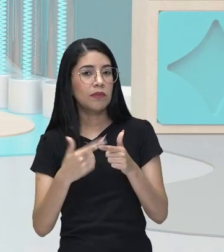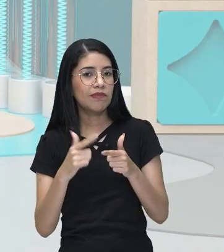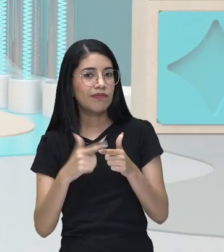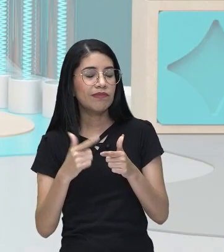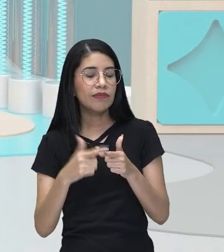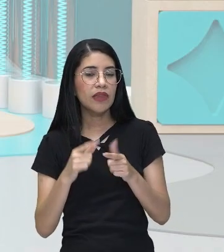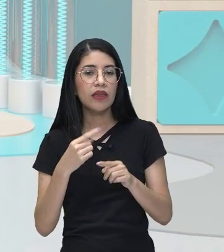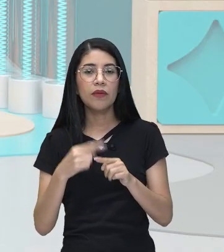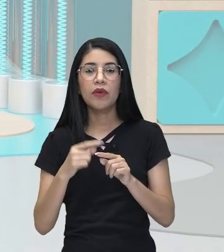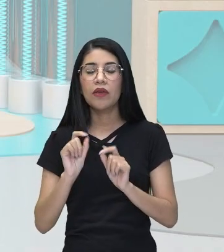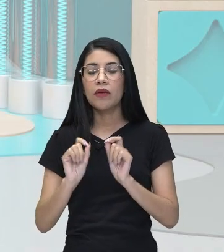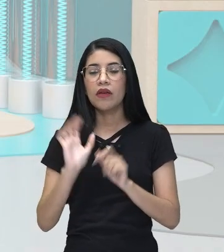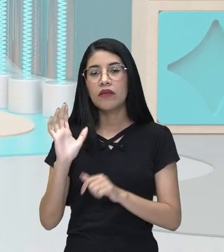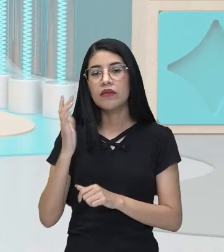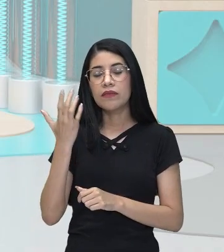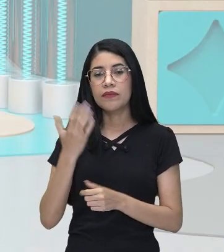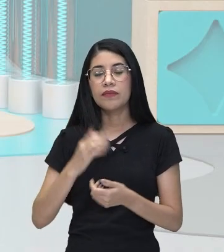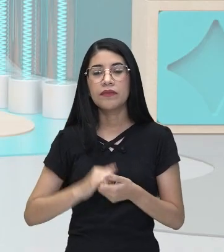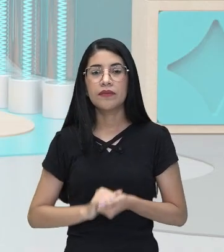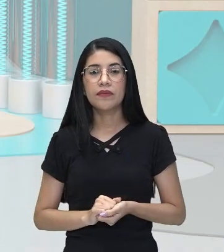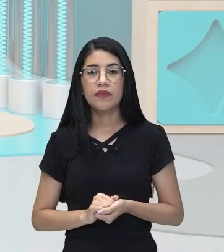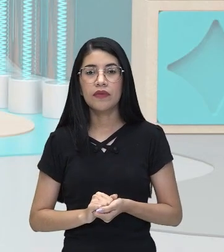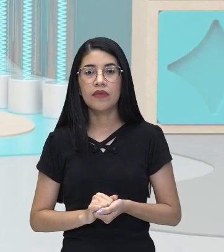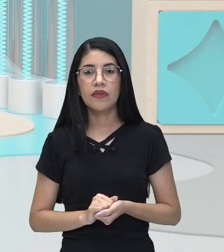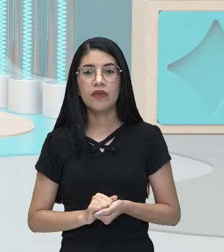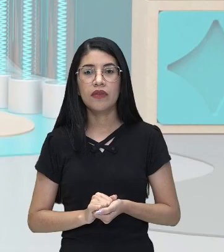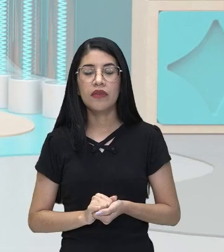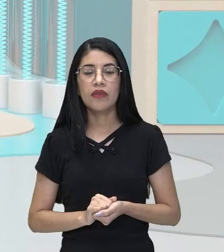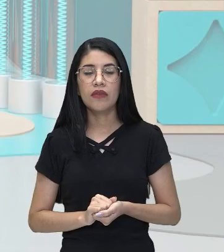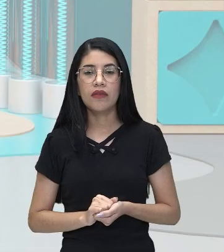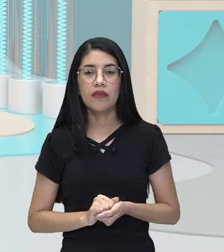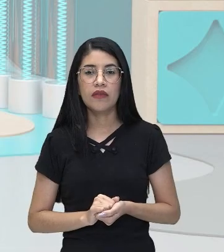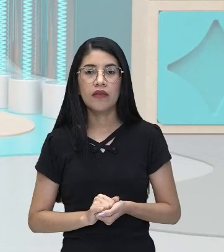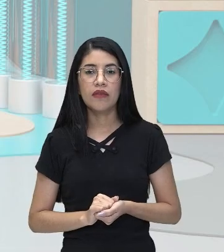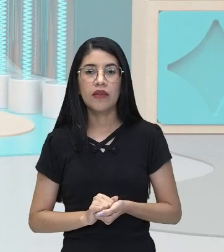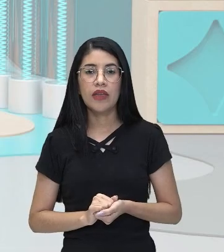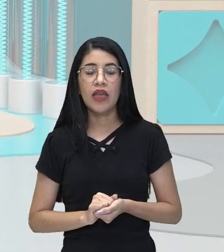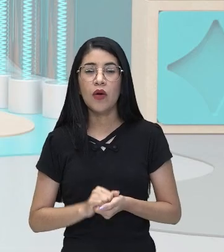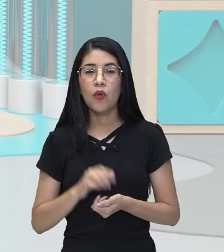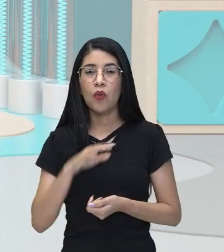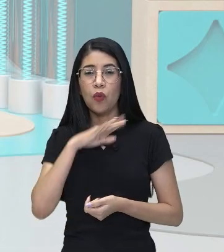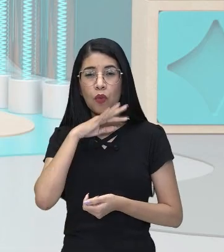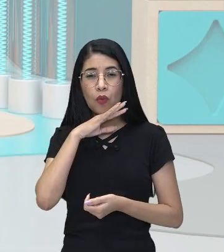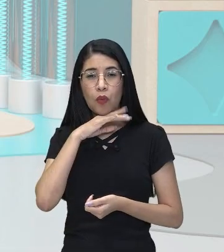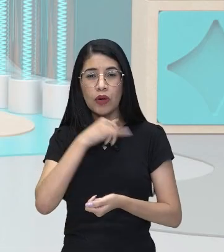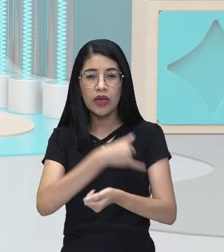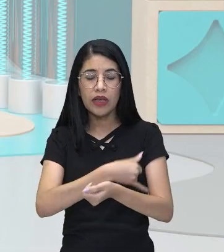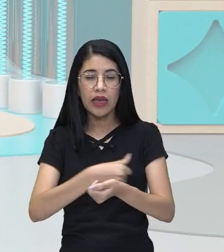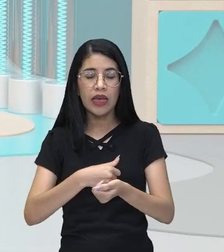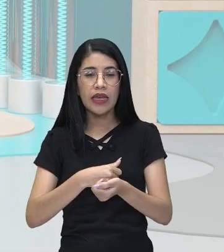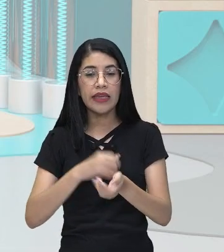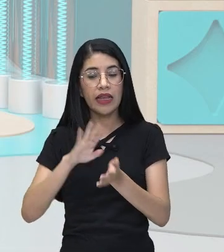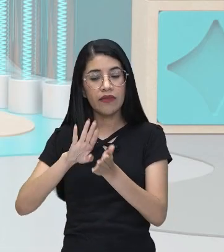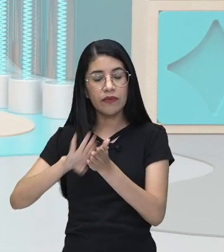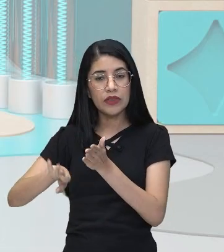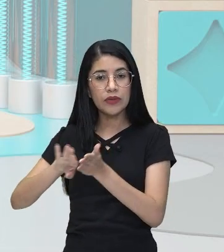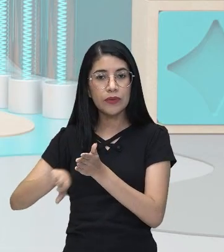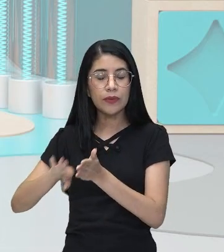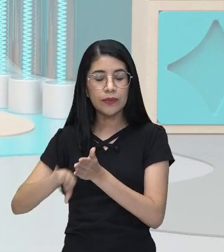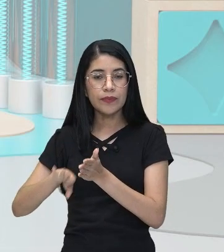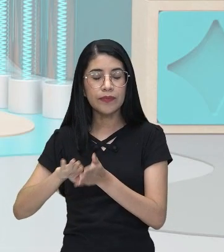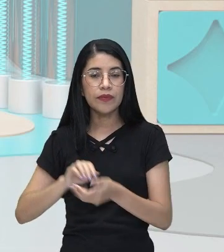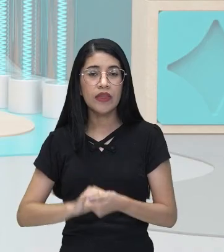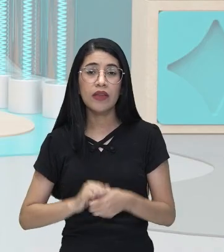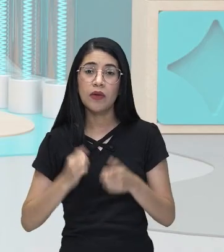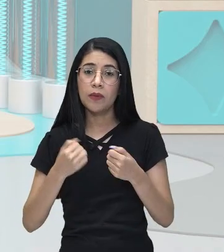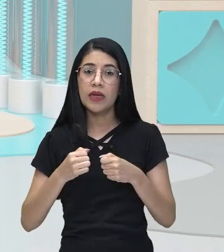ele é o que faz ele pega o colesterol ruim e leva para ser queimado, né? Então, eles têm que